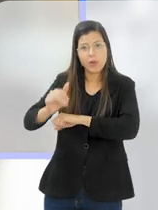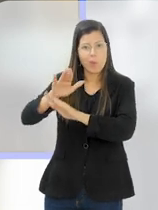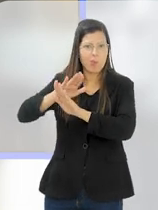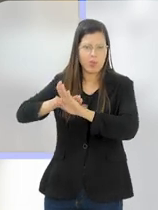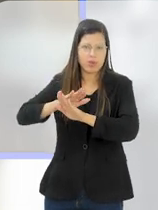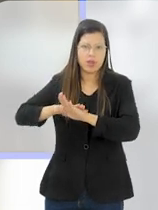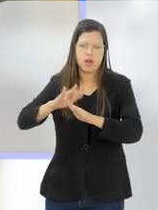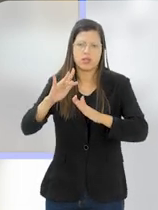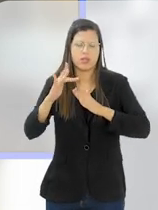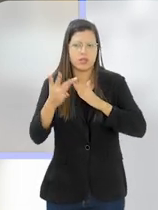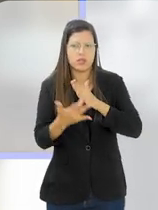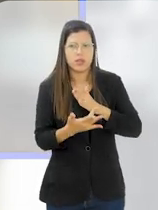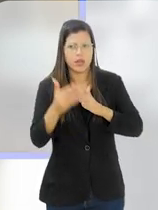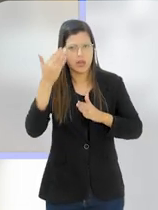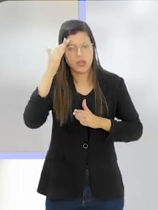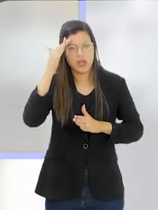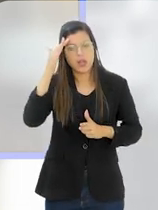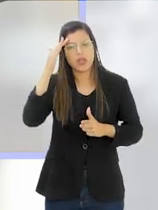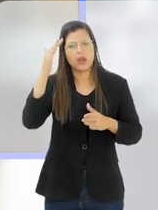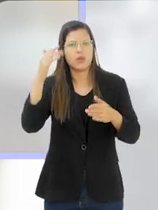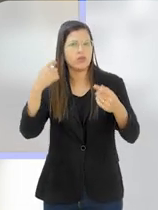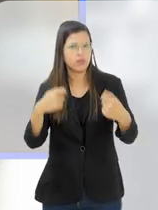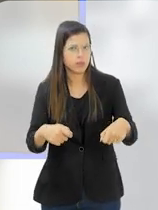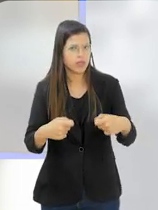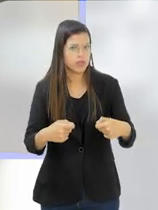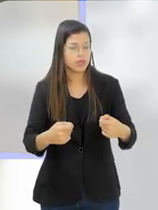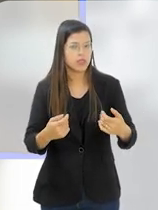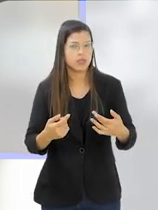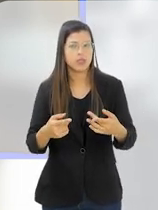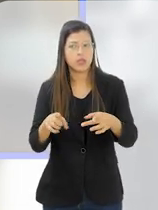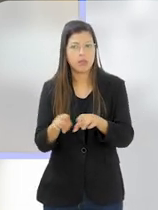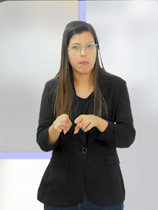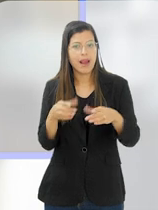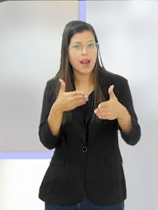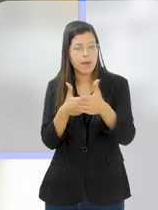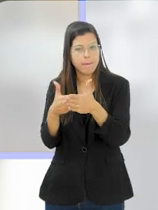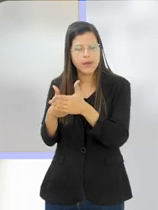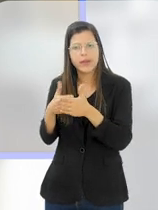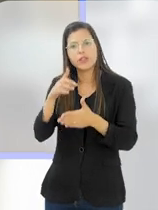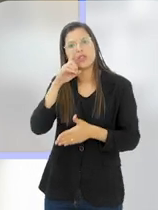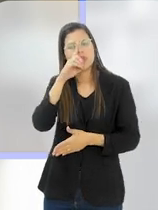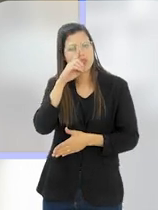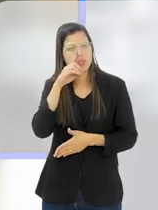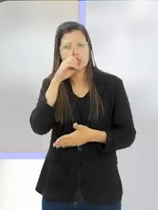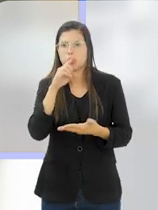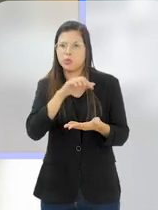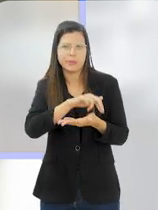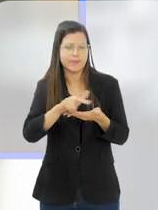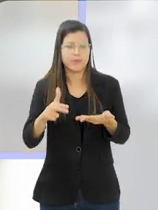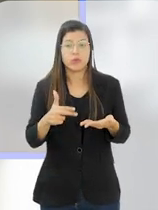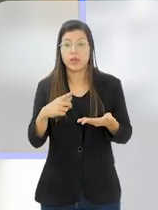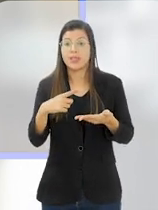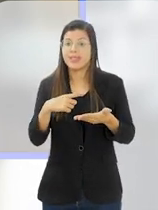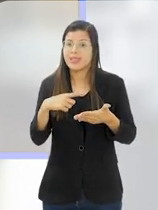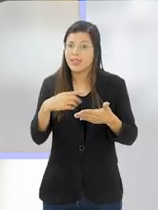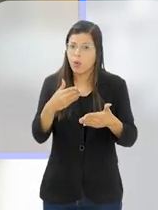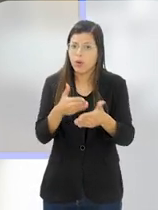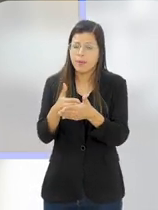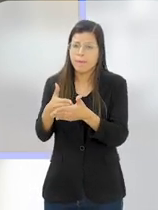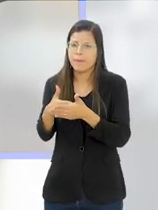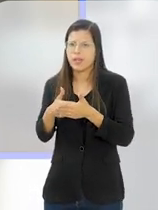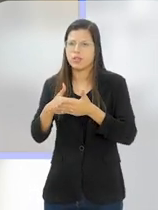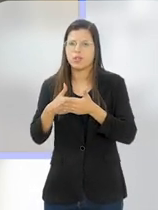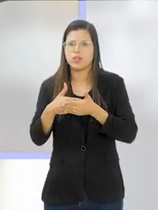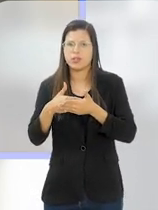trás daquelas redes sociais, entendendo as necessidades de contenção de riscos e tudo mais. Isso tem um limite,